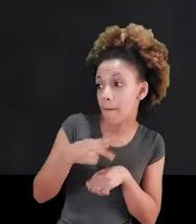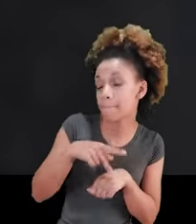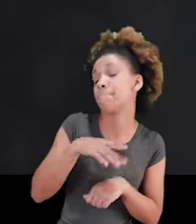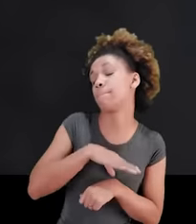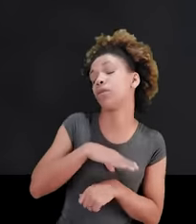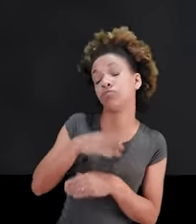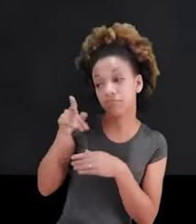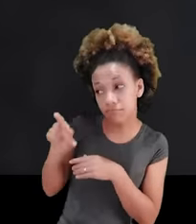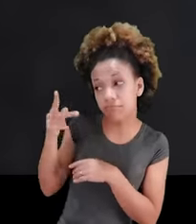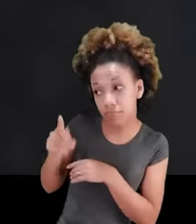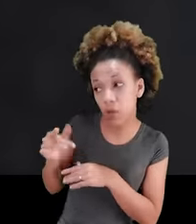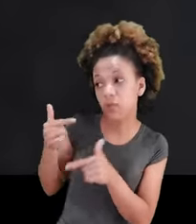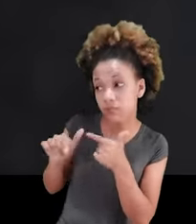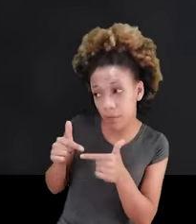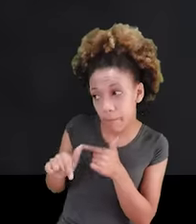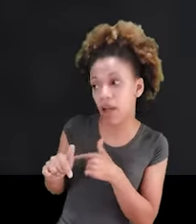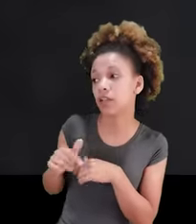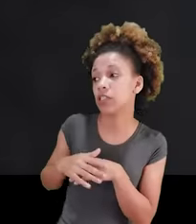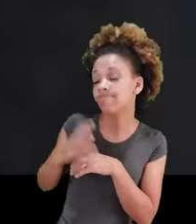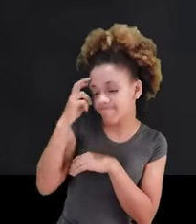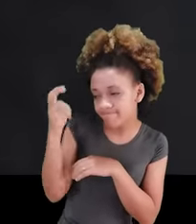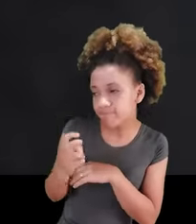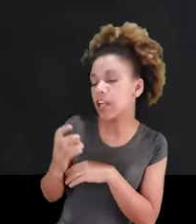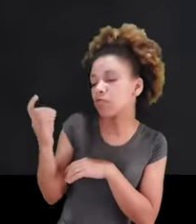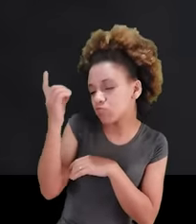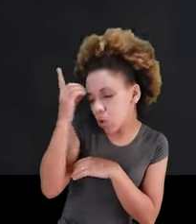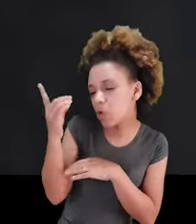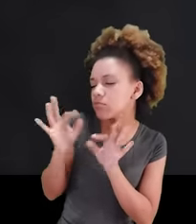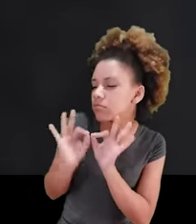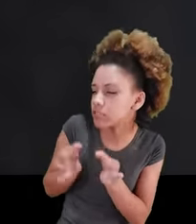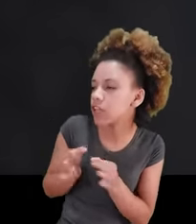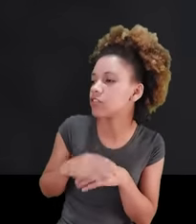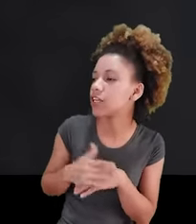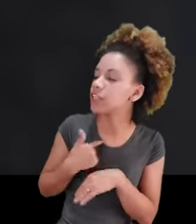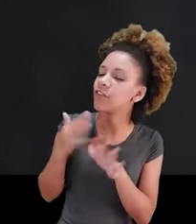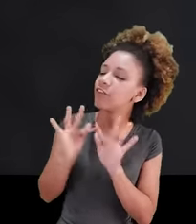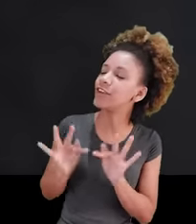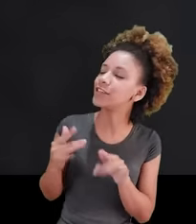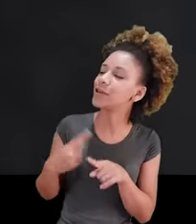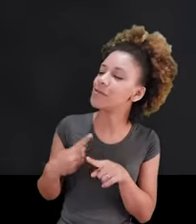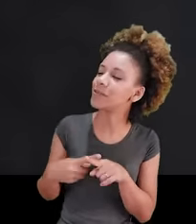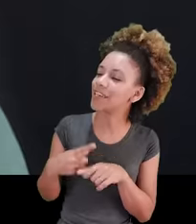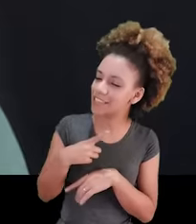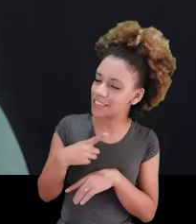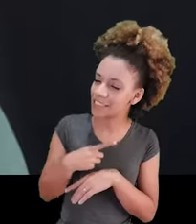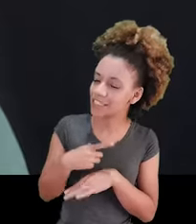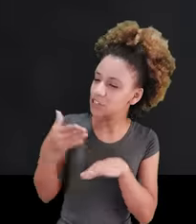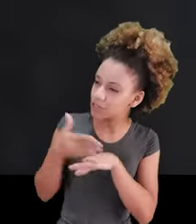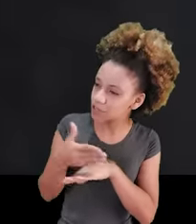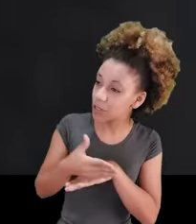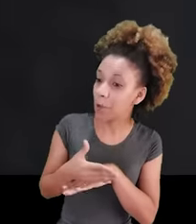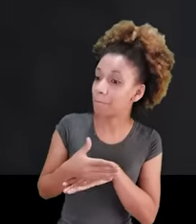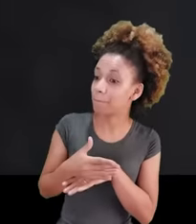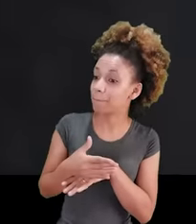teu, pelo teu trabalho, pela tua genialidade, pelo teu talento, pela tua humildade. E eu fico muito contente por ter contribuído um bocadinho. Você contribuiu, cara. Para